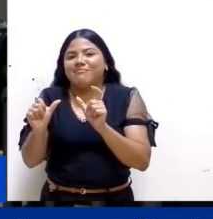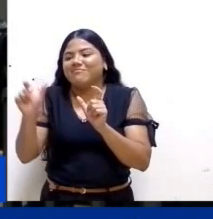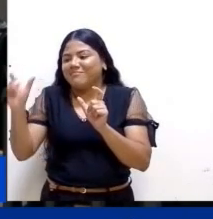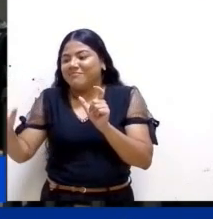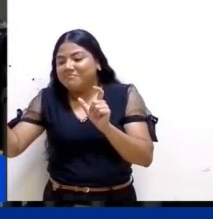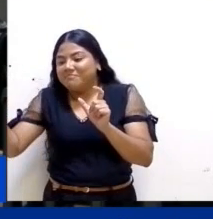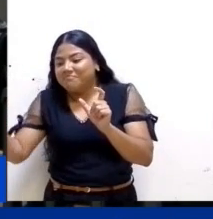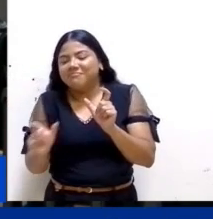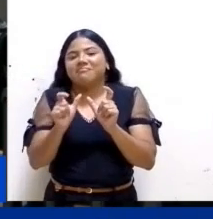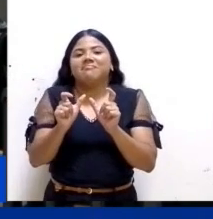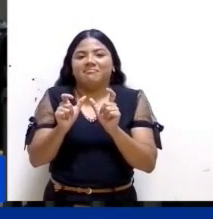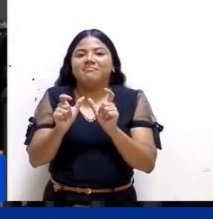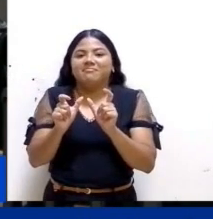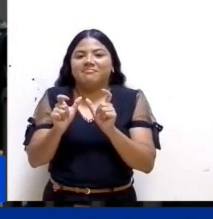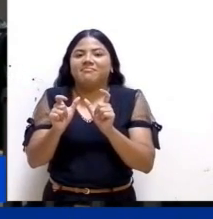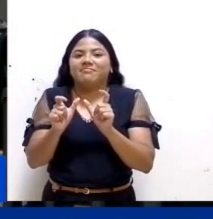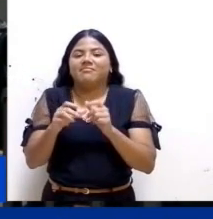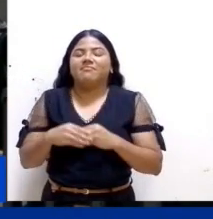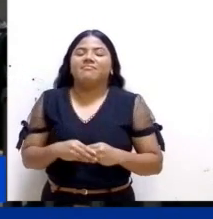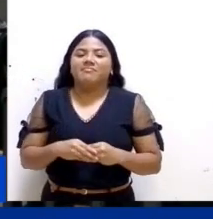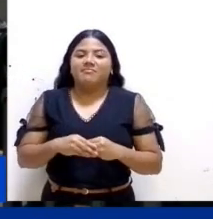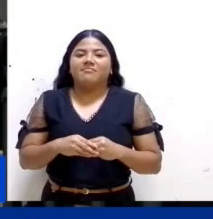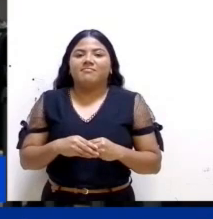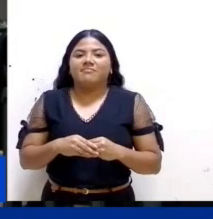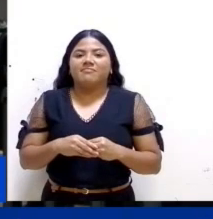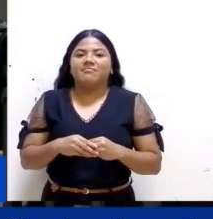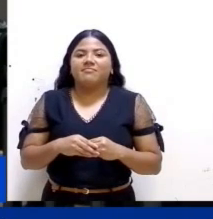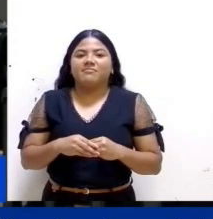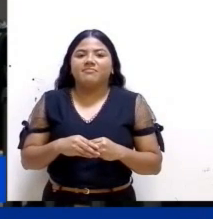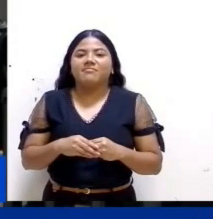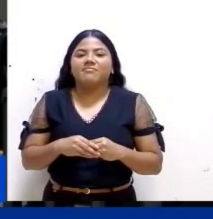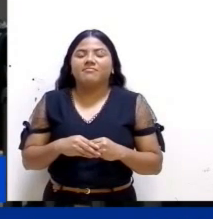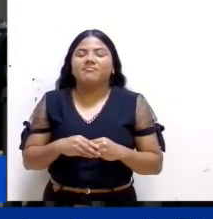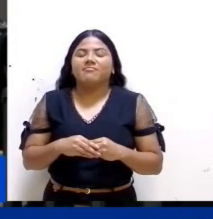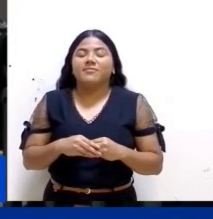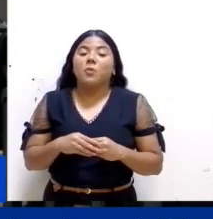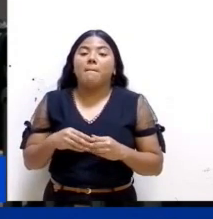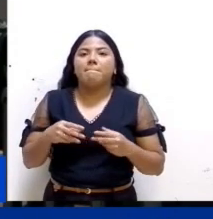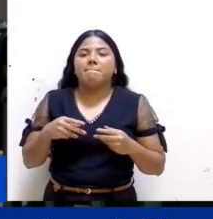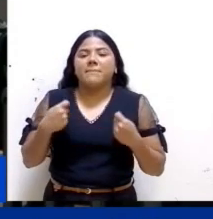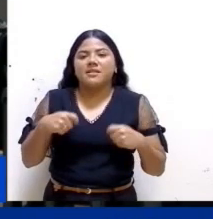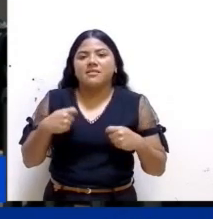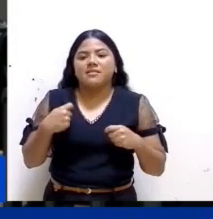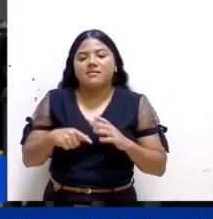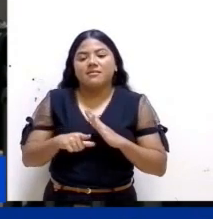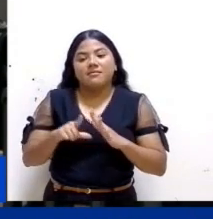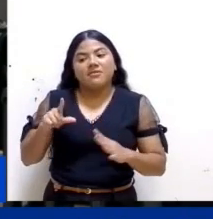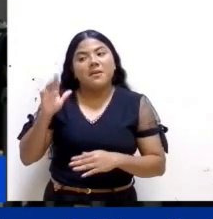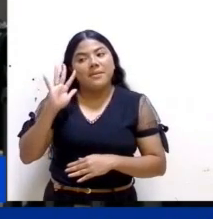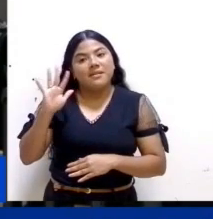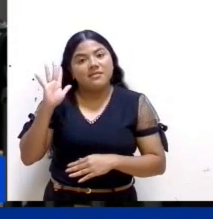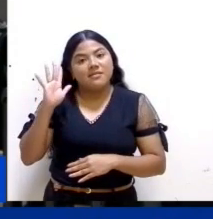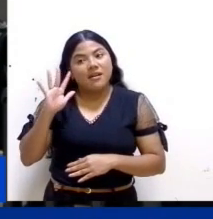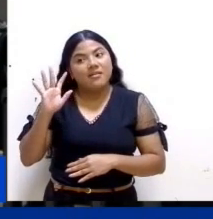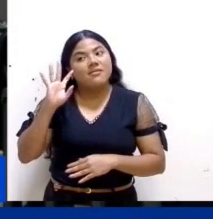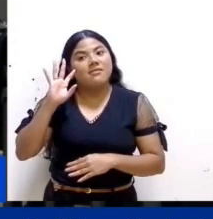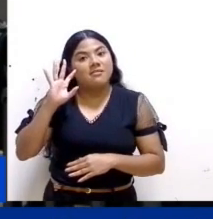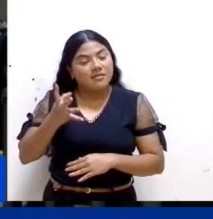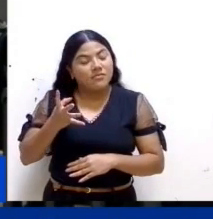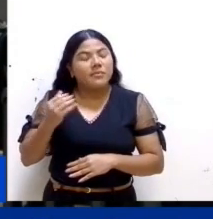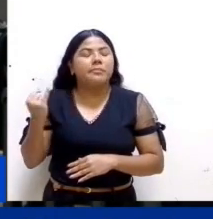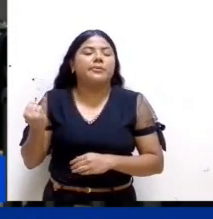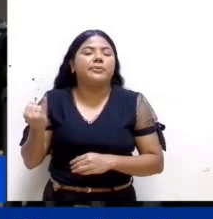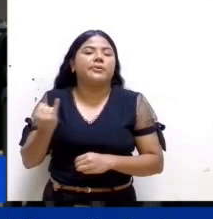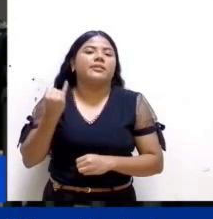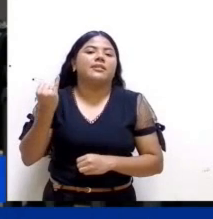conjugal, assistência mútua. Isso é muito importante. Assistência mútua. Ah, me casei, só